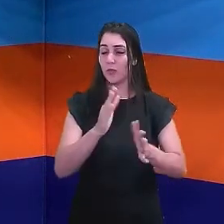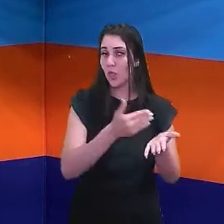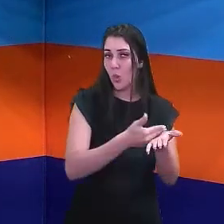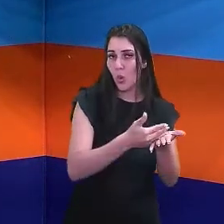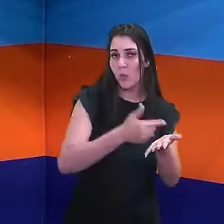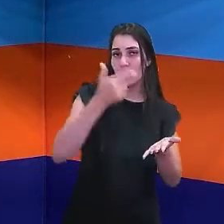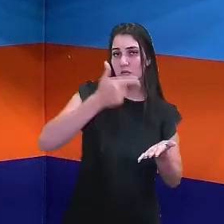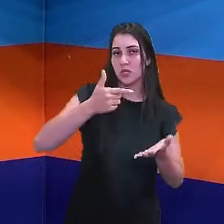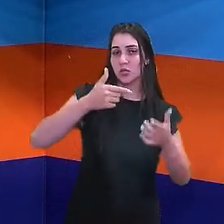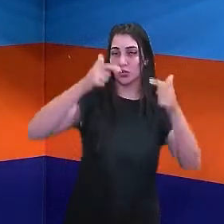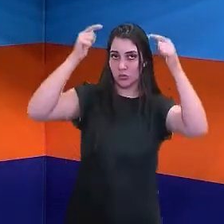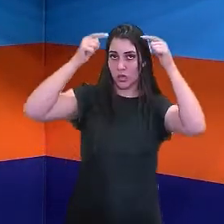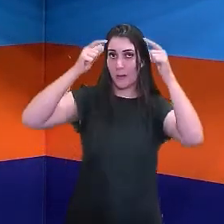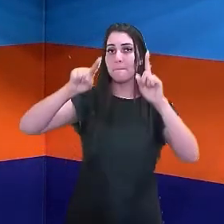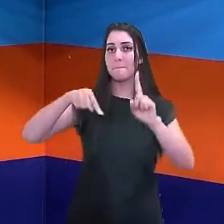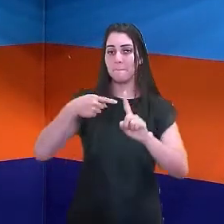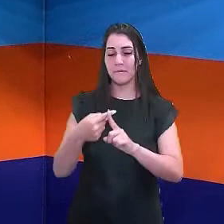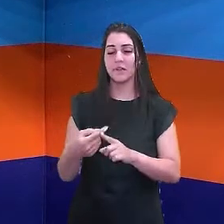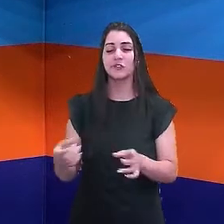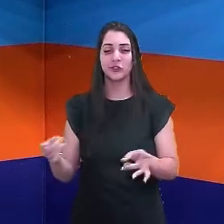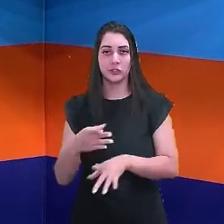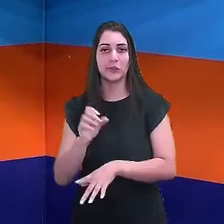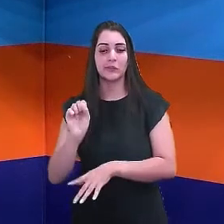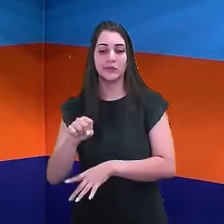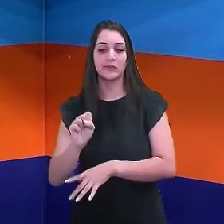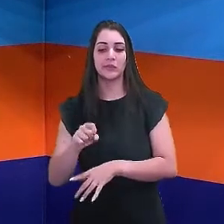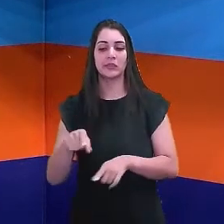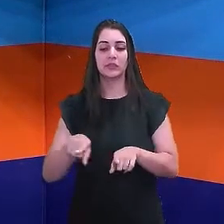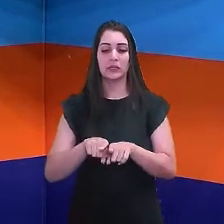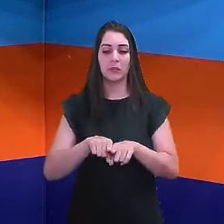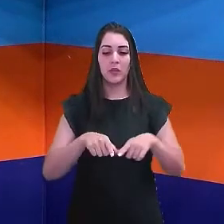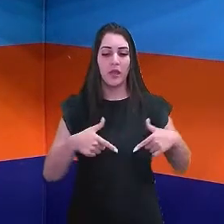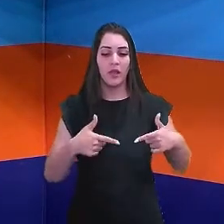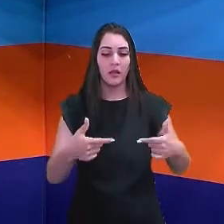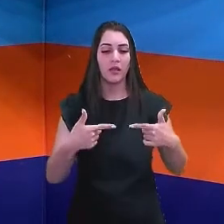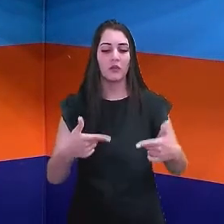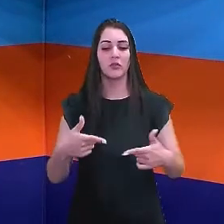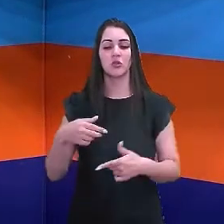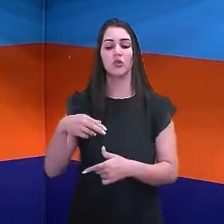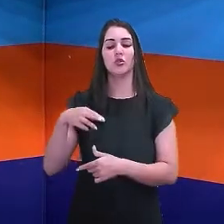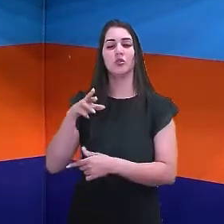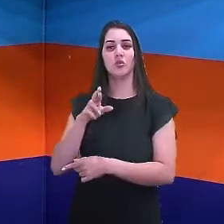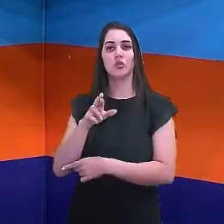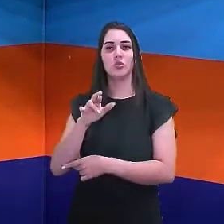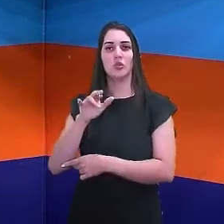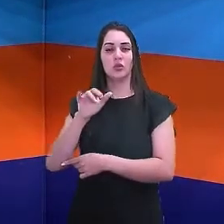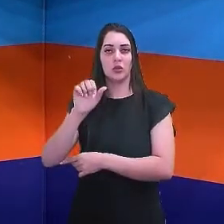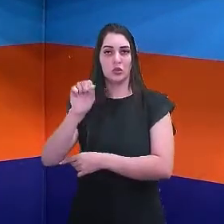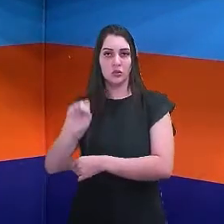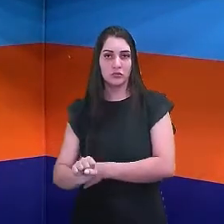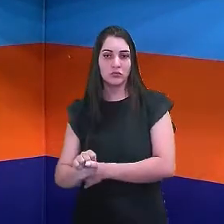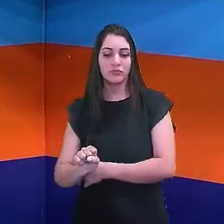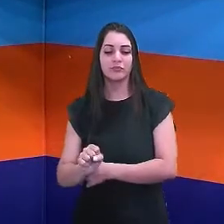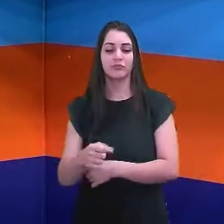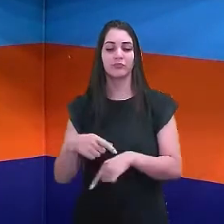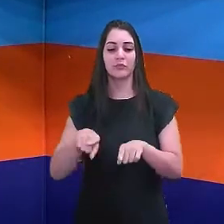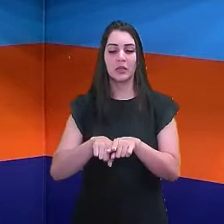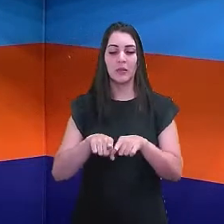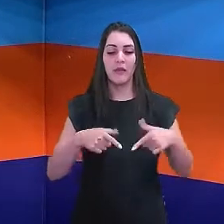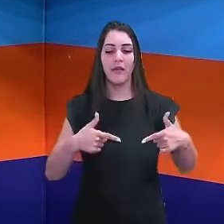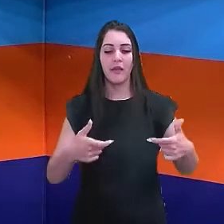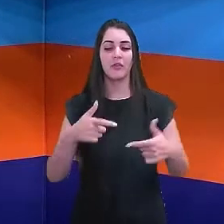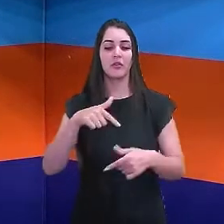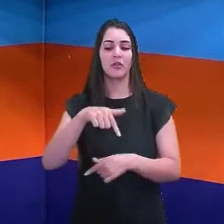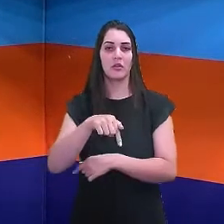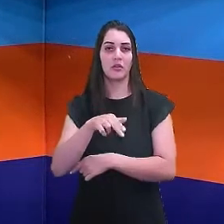A revolta dos muques no Rio Grande do Sul, a revolta dos quebra-quilos, aqui na região Nordeste,